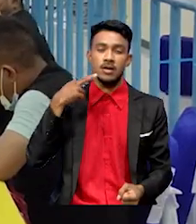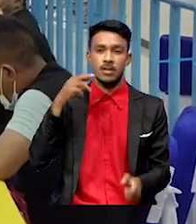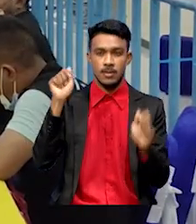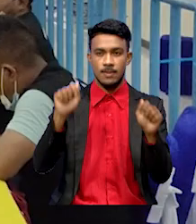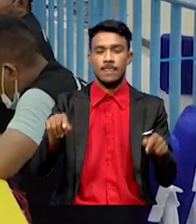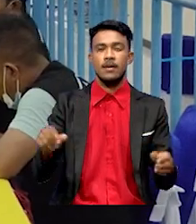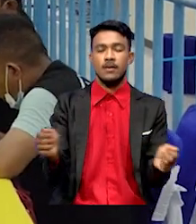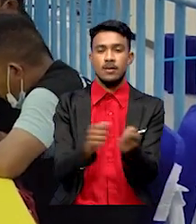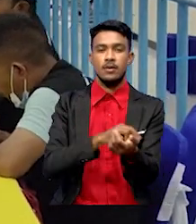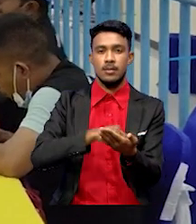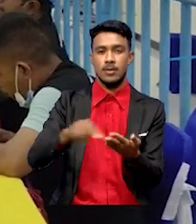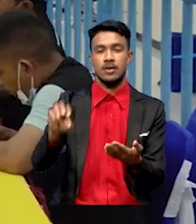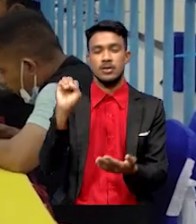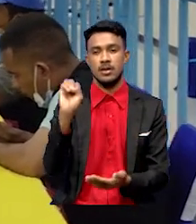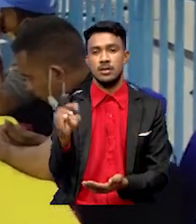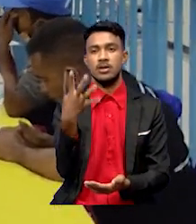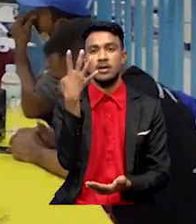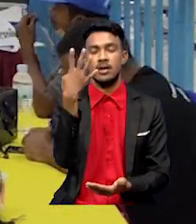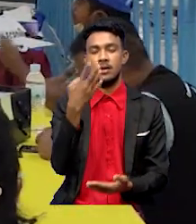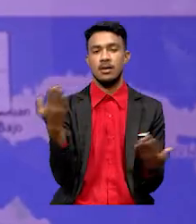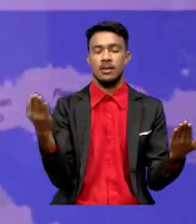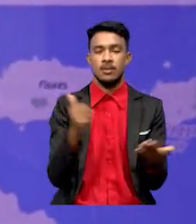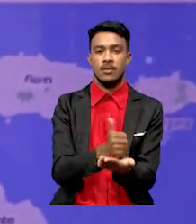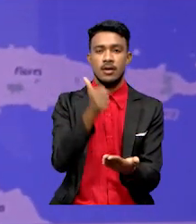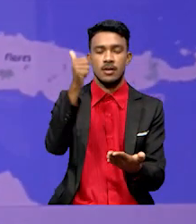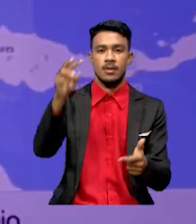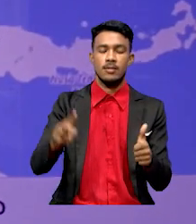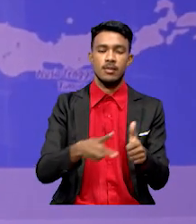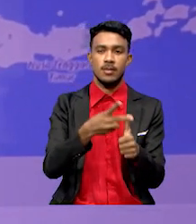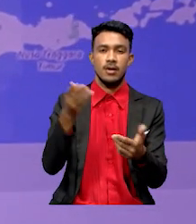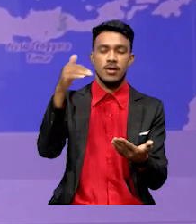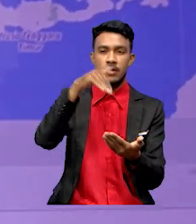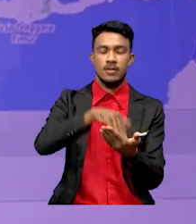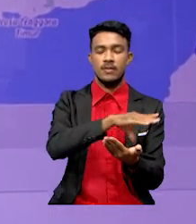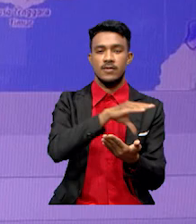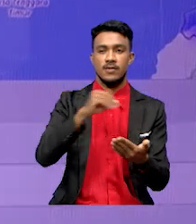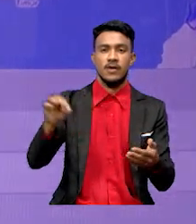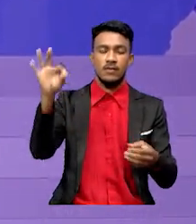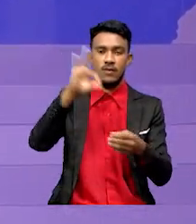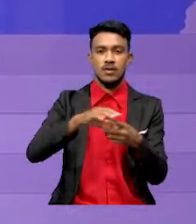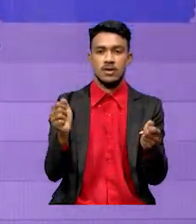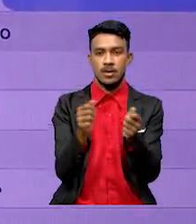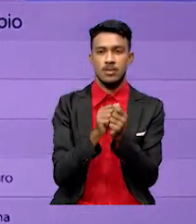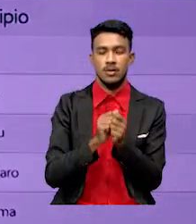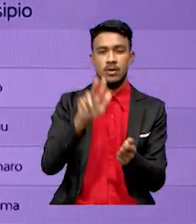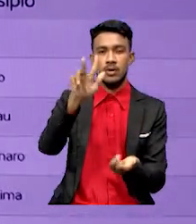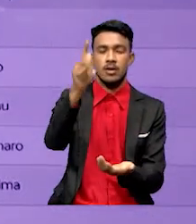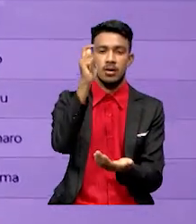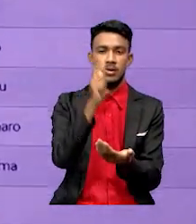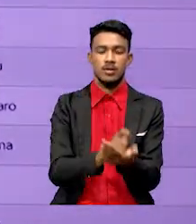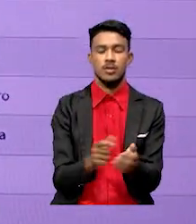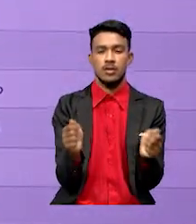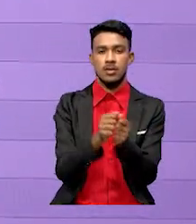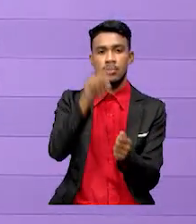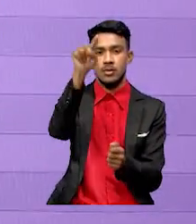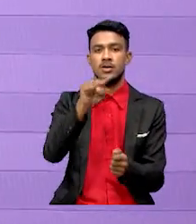ho número sorteio sanulu resing hat, manan ia primeiro volta ho votus rihung atus tolu resing, ho